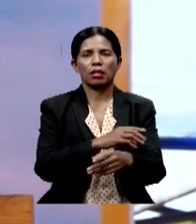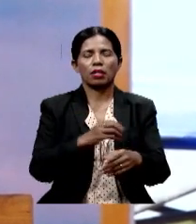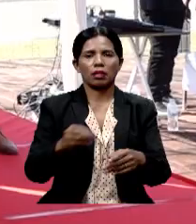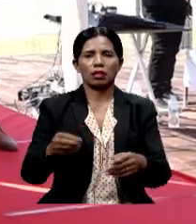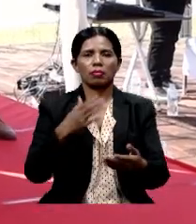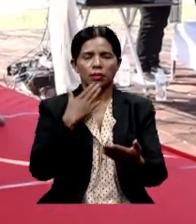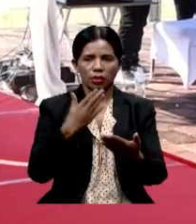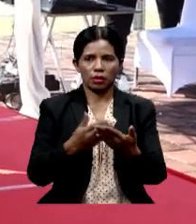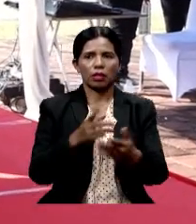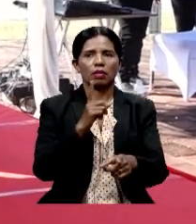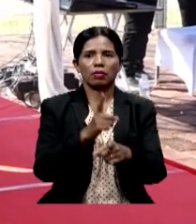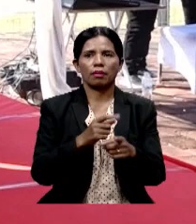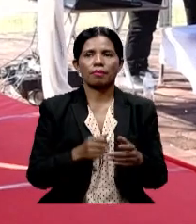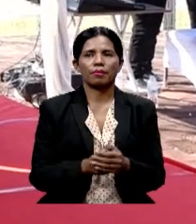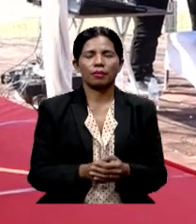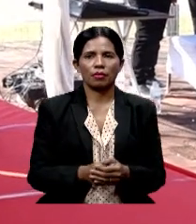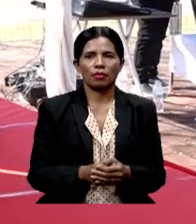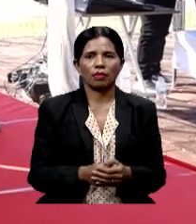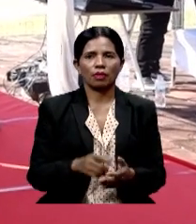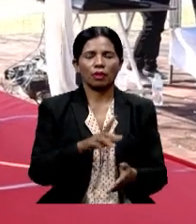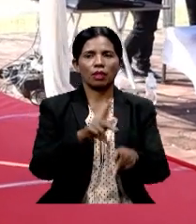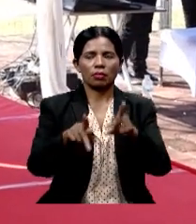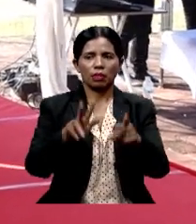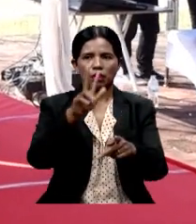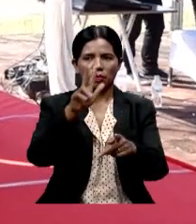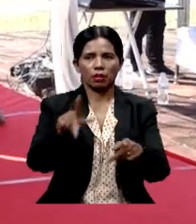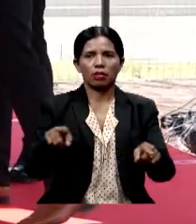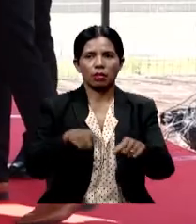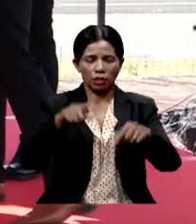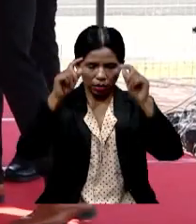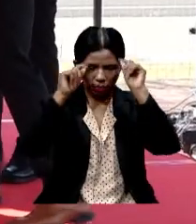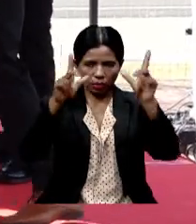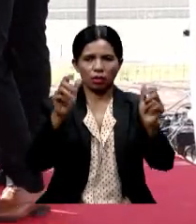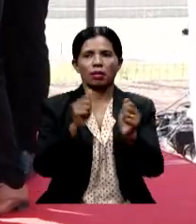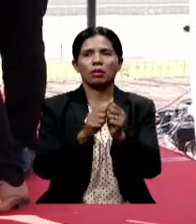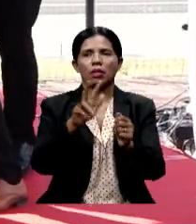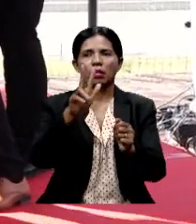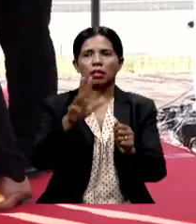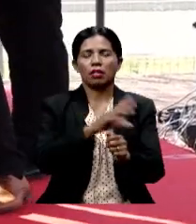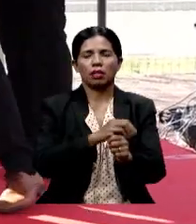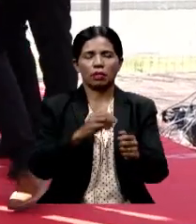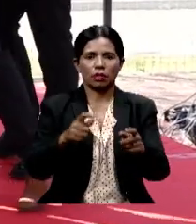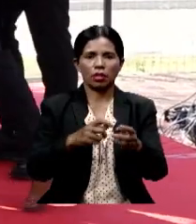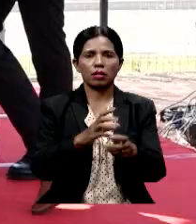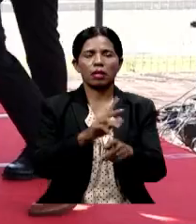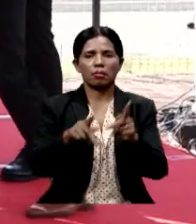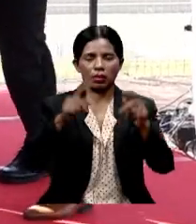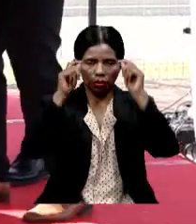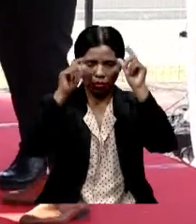acessível. Entretanto, o piloto avião comercial Tolone e a Timor-Leste na rua, no mecânica Timor-Leste na